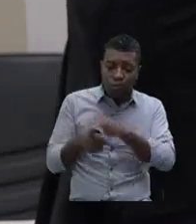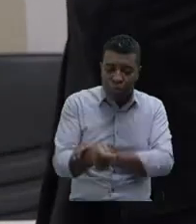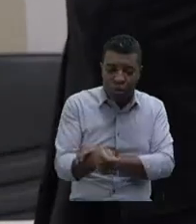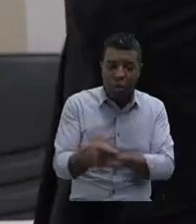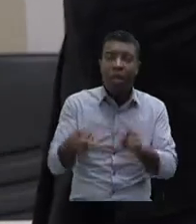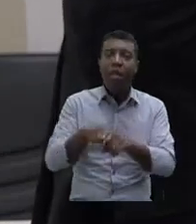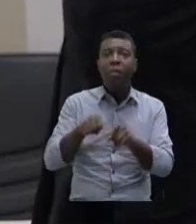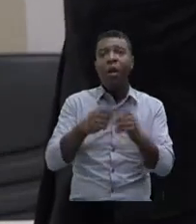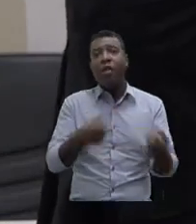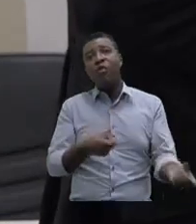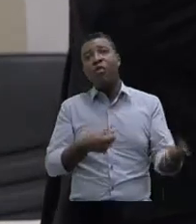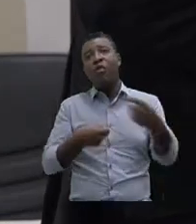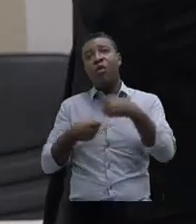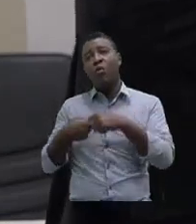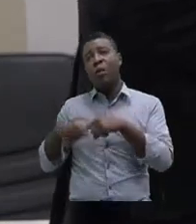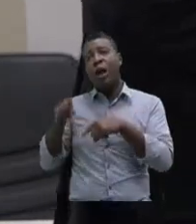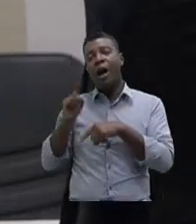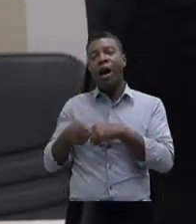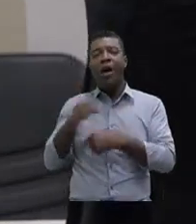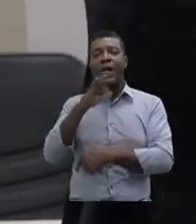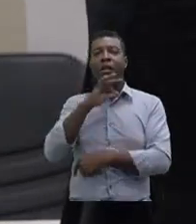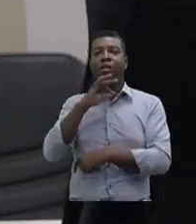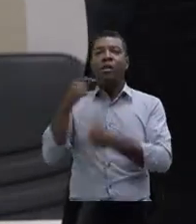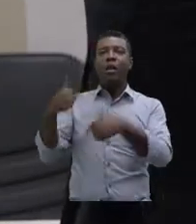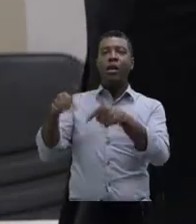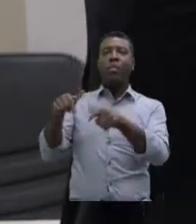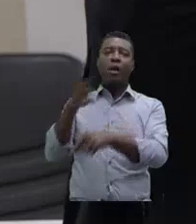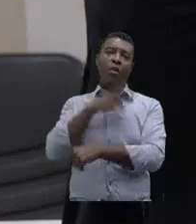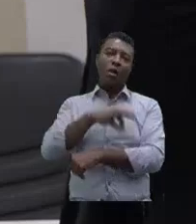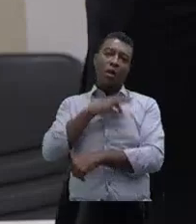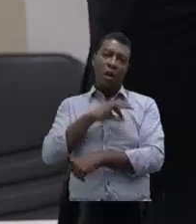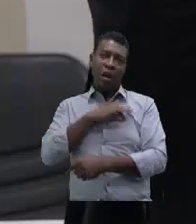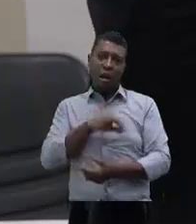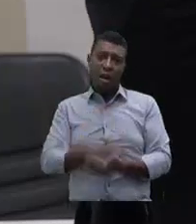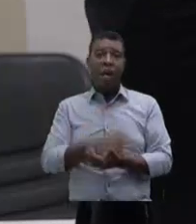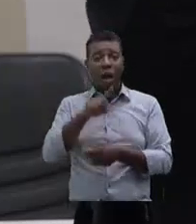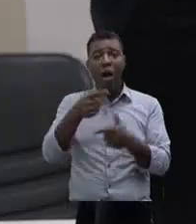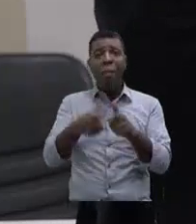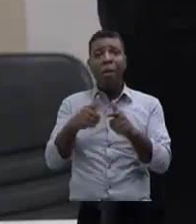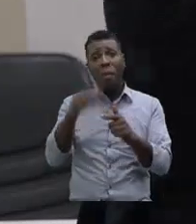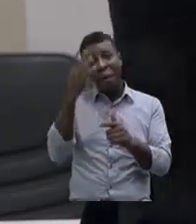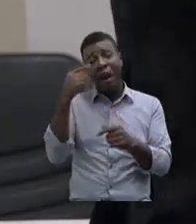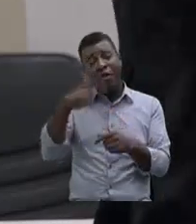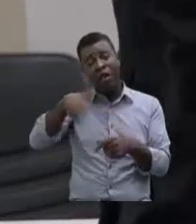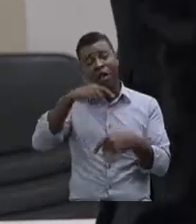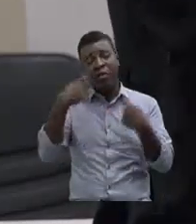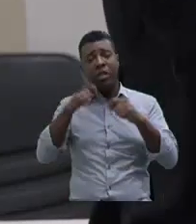Ou seja, indicadores para a cultura é um problema grave que nós teremos que enfrentar.